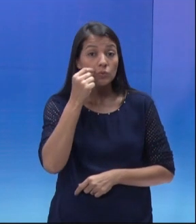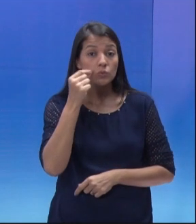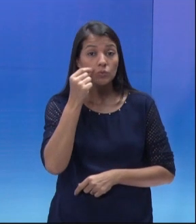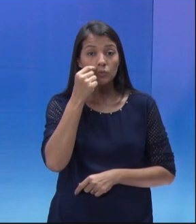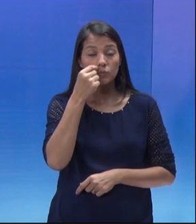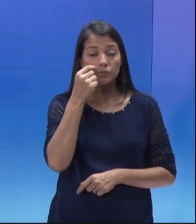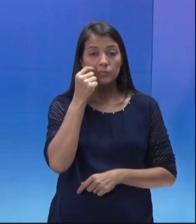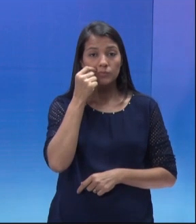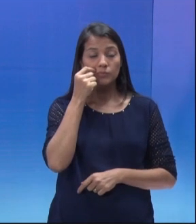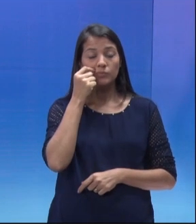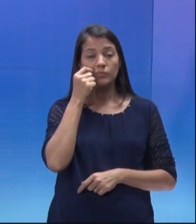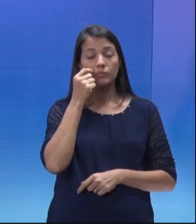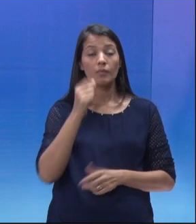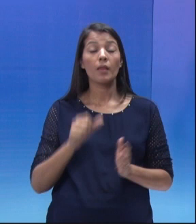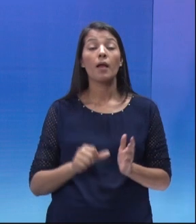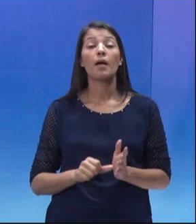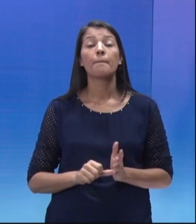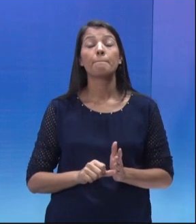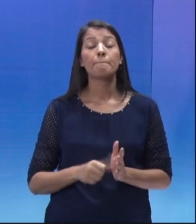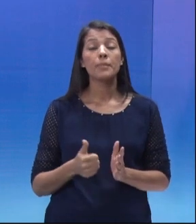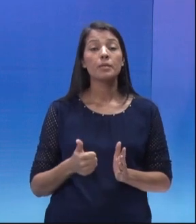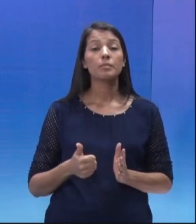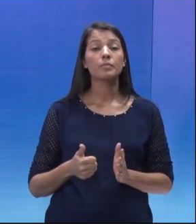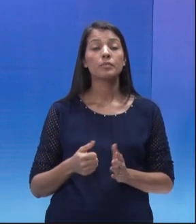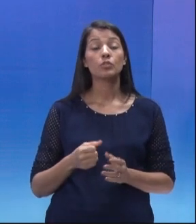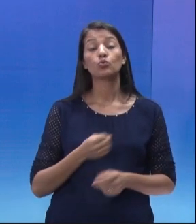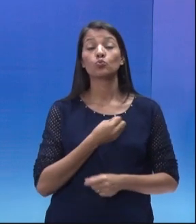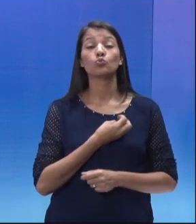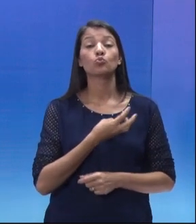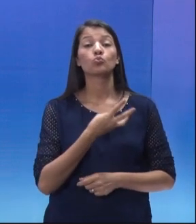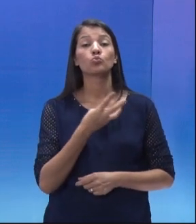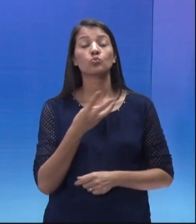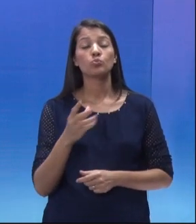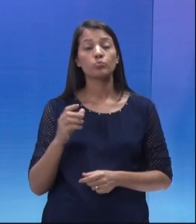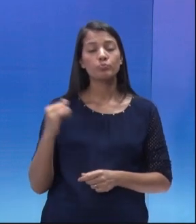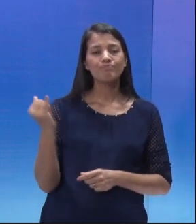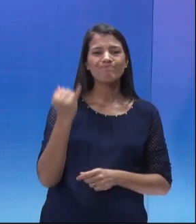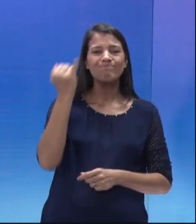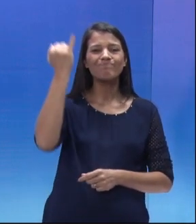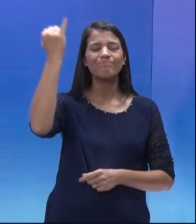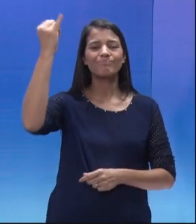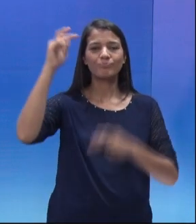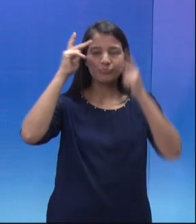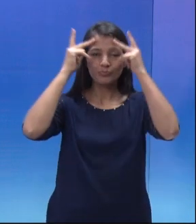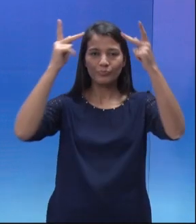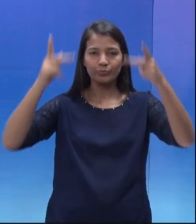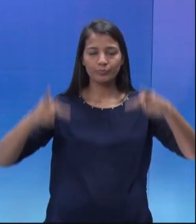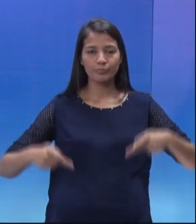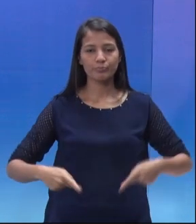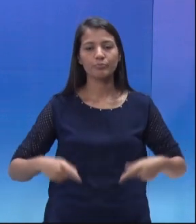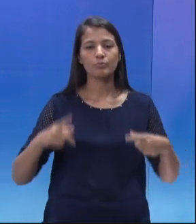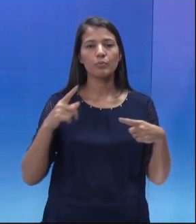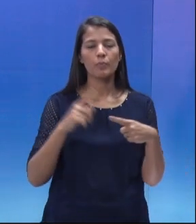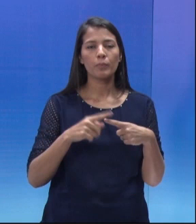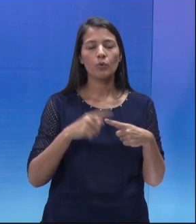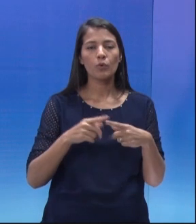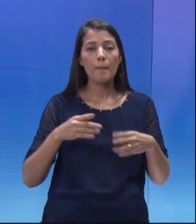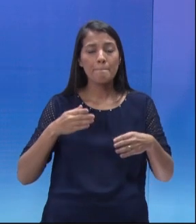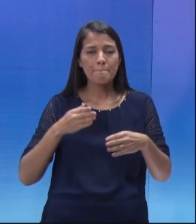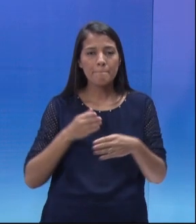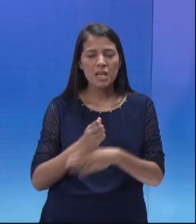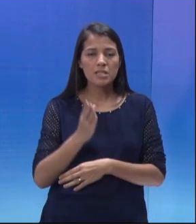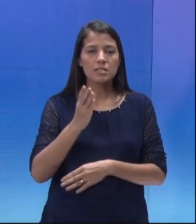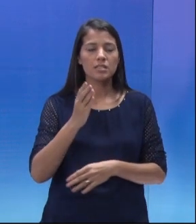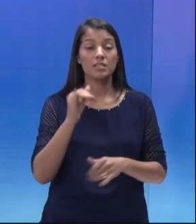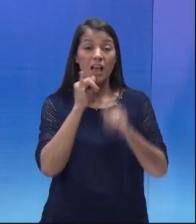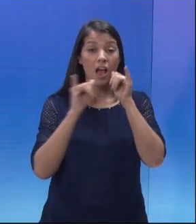Esse índice é muito importante para os seres humanos, pois ao se extrapolar os dados obtidos com o uso de cobaias,